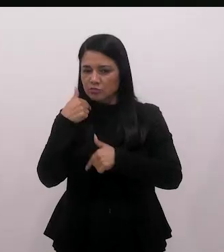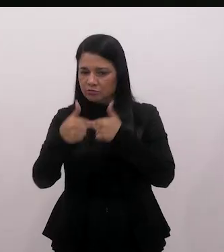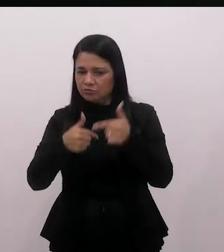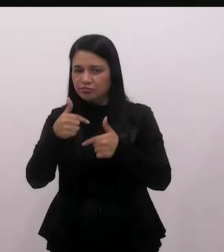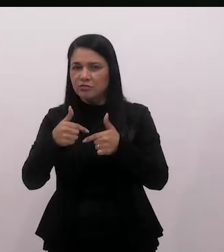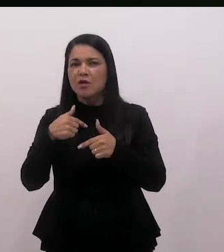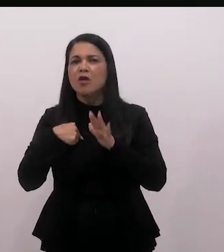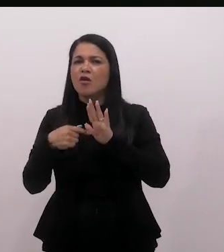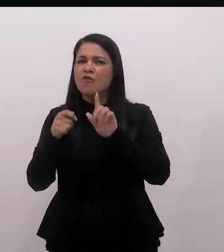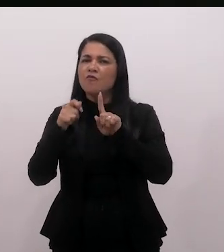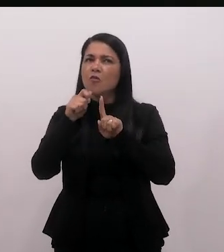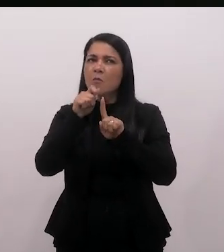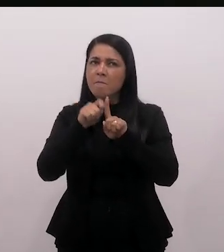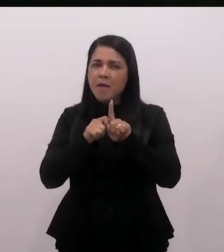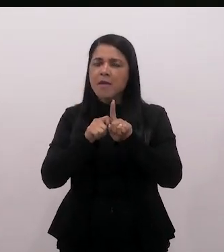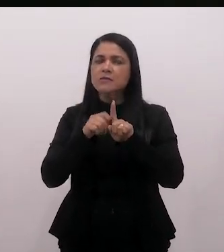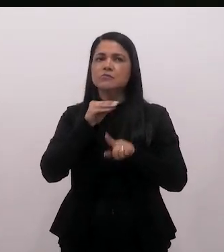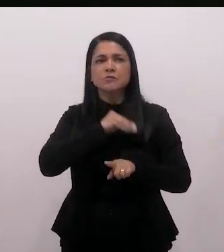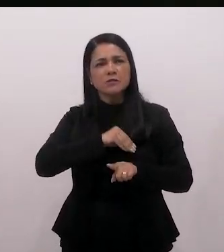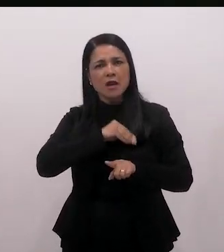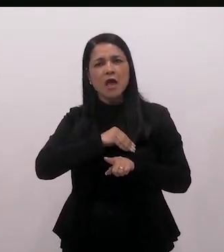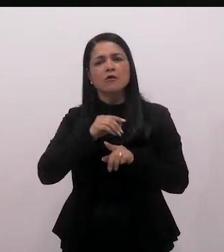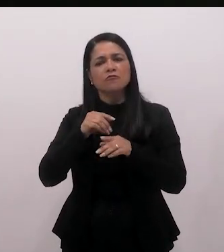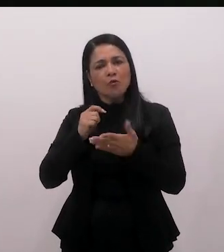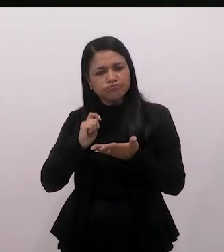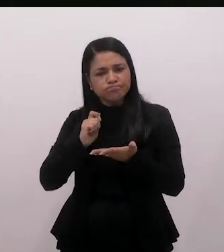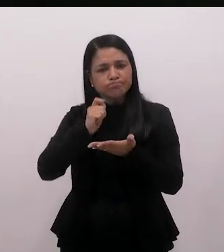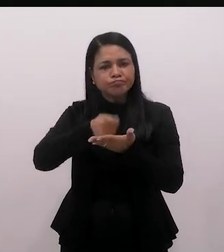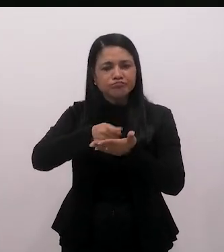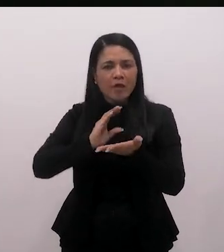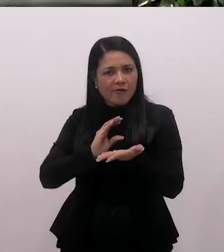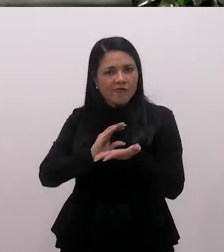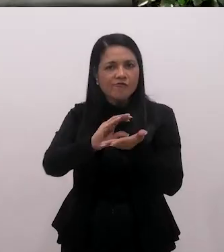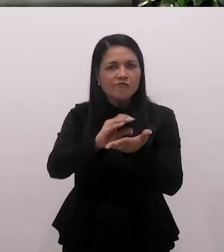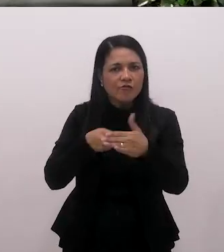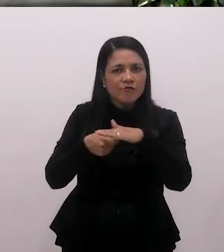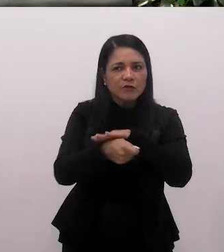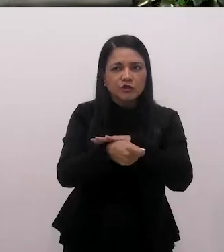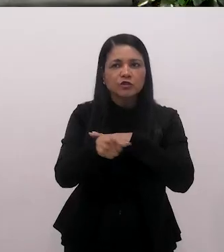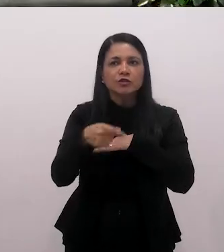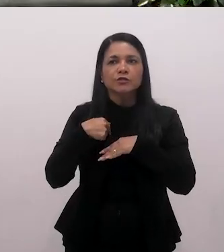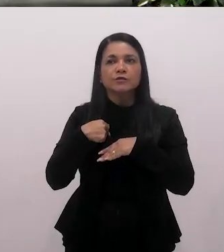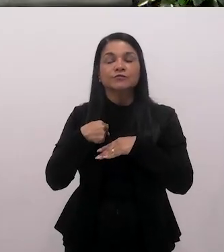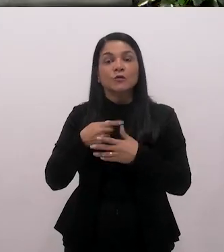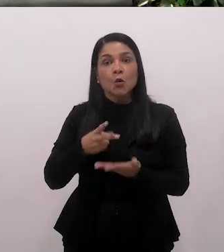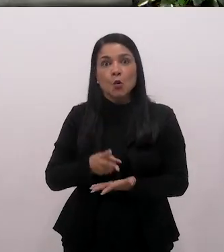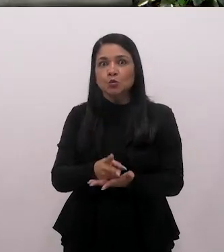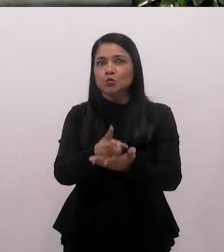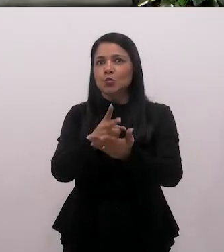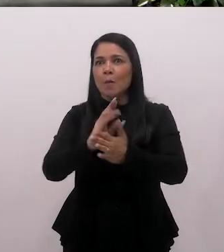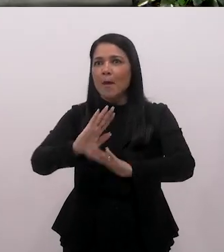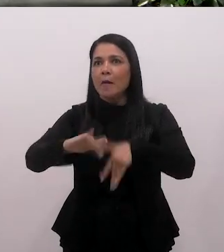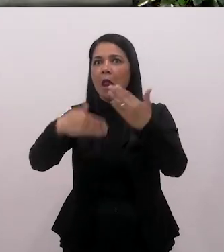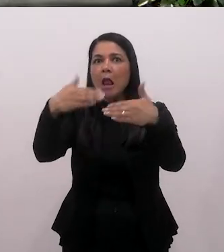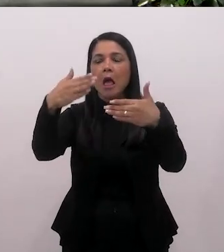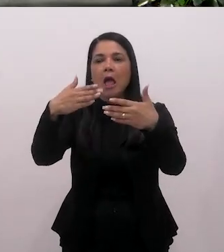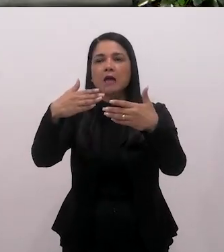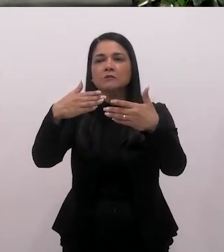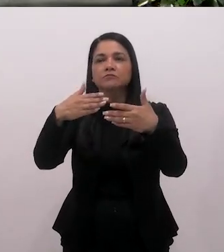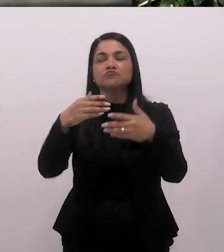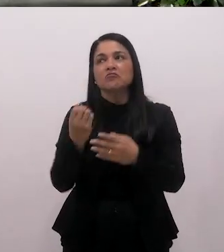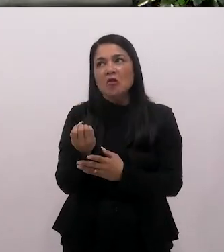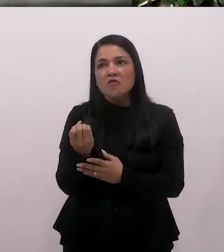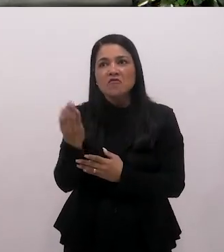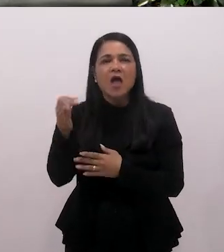eu vou perder um mês de ordenado, mas eu vou ver até onde é que isto vai. E na hora aquilo começou a crescer e nunca mais parou e havia